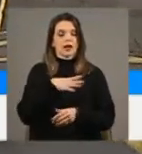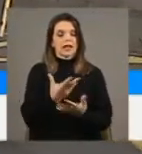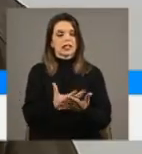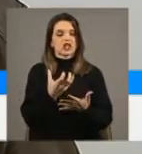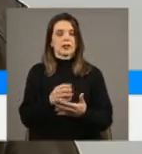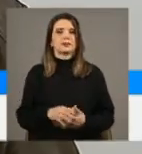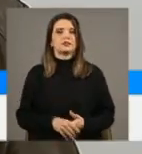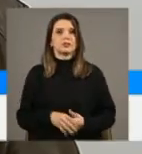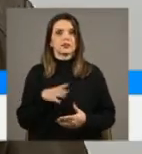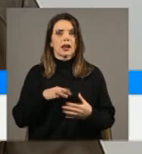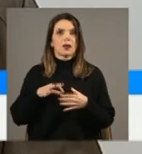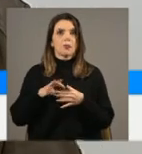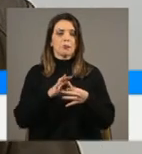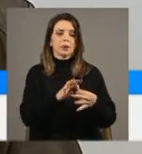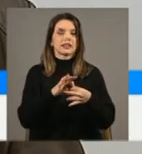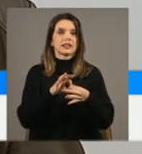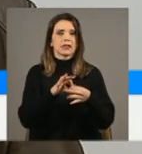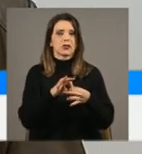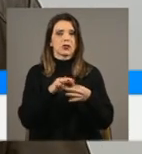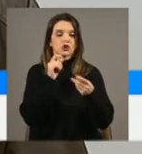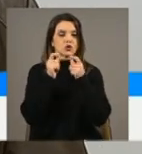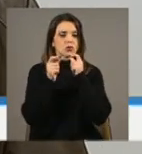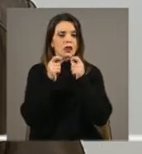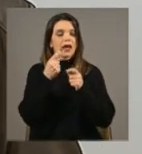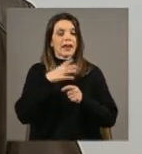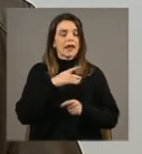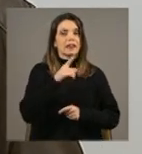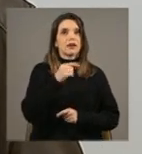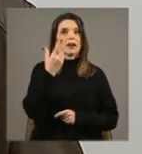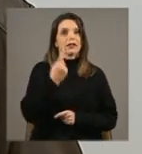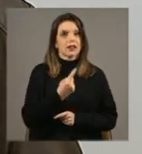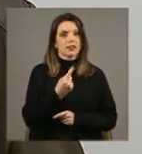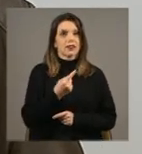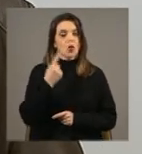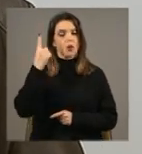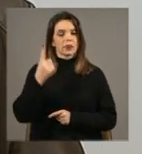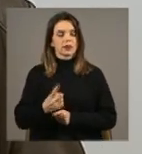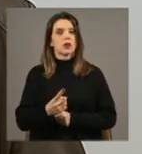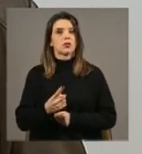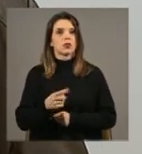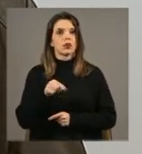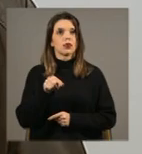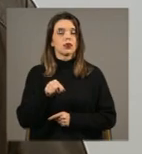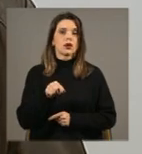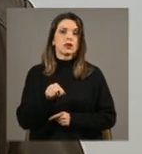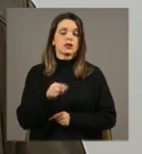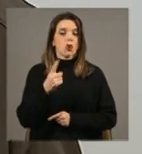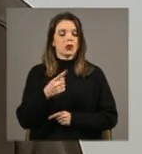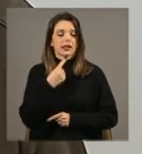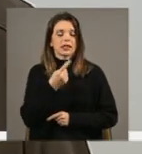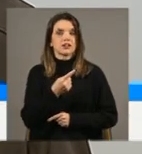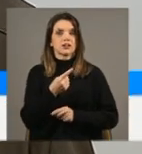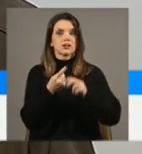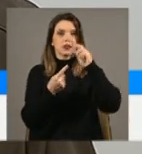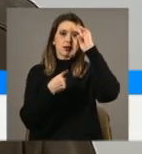ser parceiros na discussão. Queremos e devemos, não é um pedido. É quase que uma obrigação pela estatutária que a Ordem o diz. E nesse caso, devemos estar